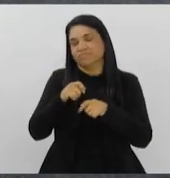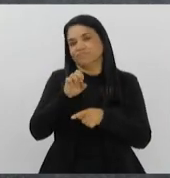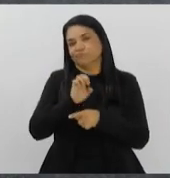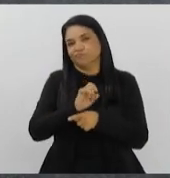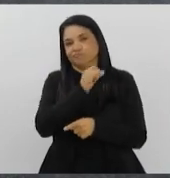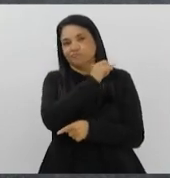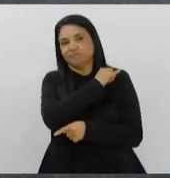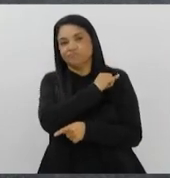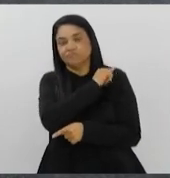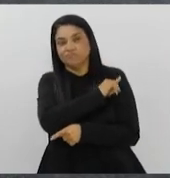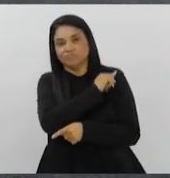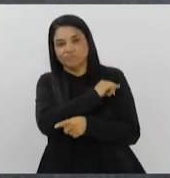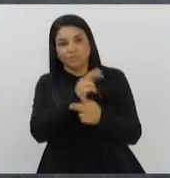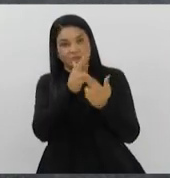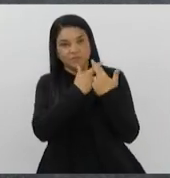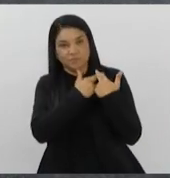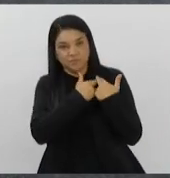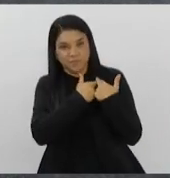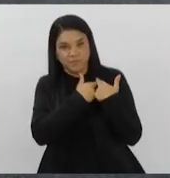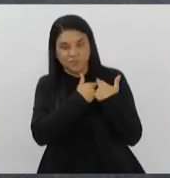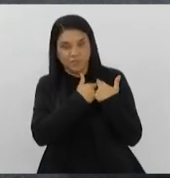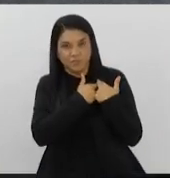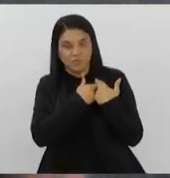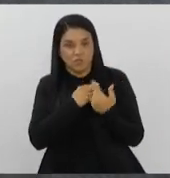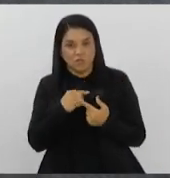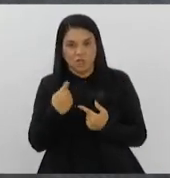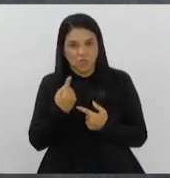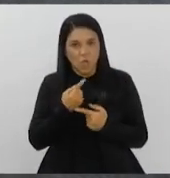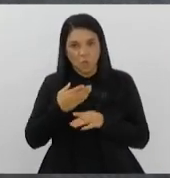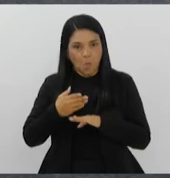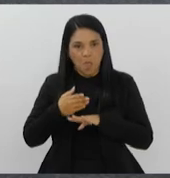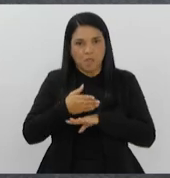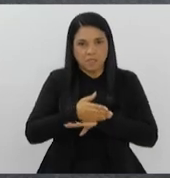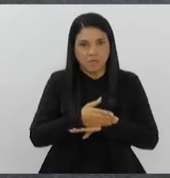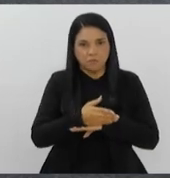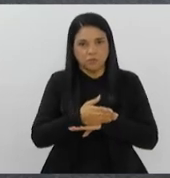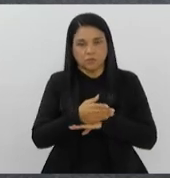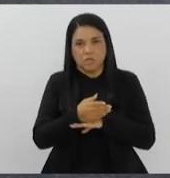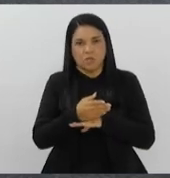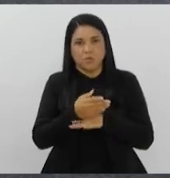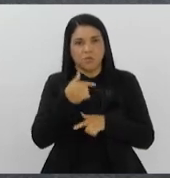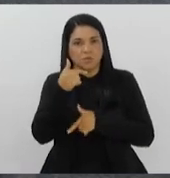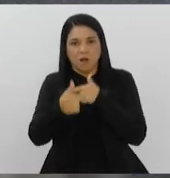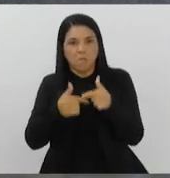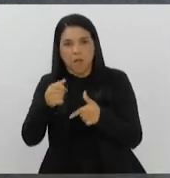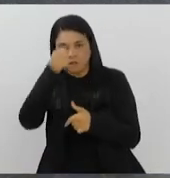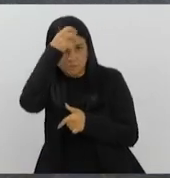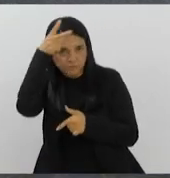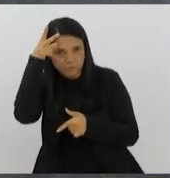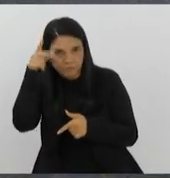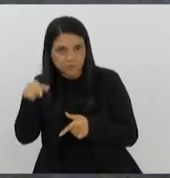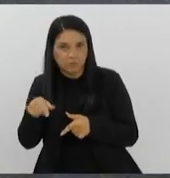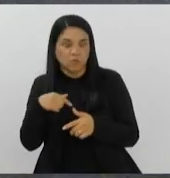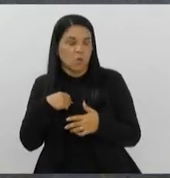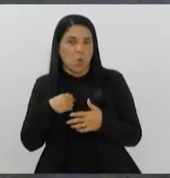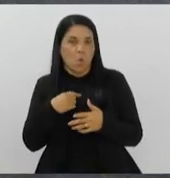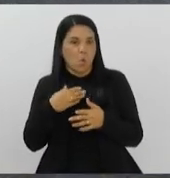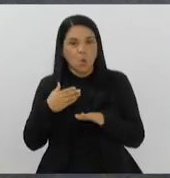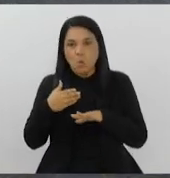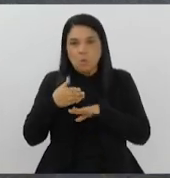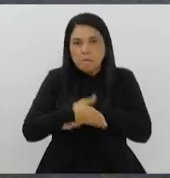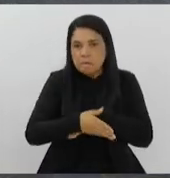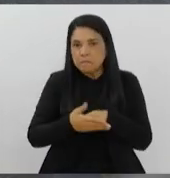que a gente não invade competência da municipalidade, que a gente não invade competência do Congresso